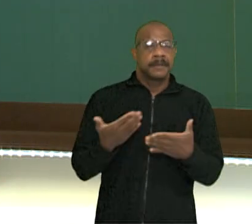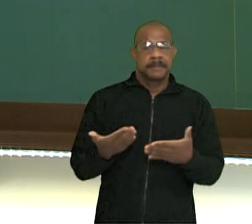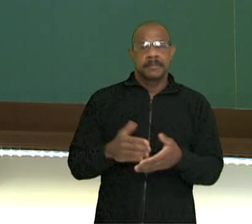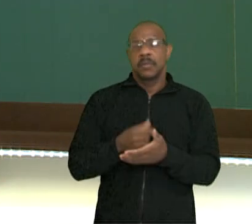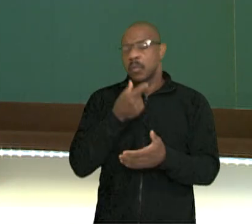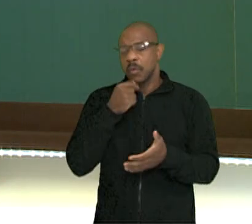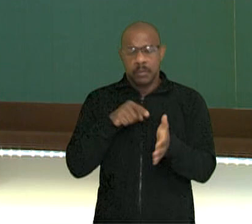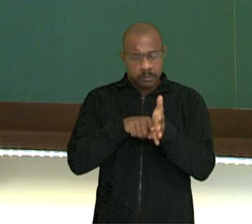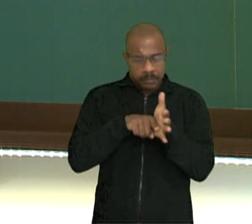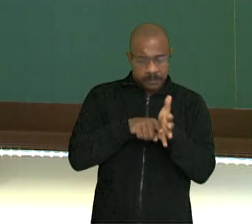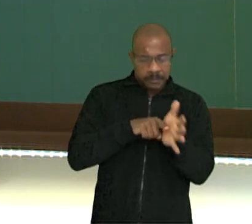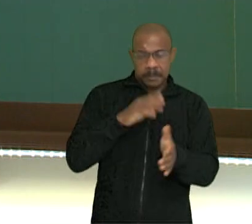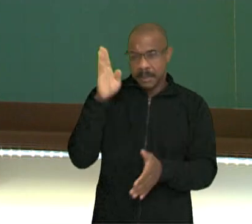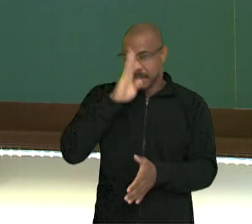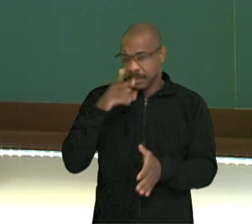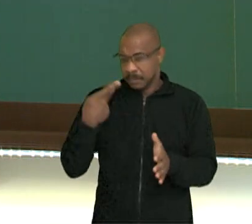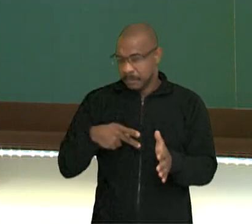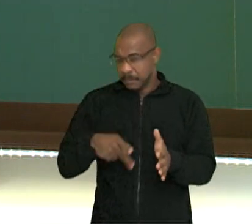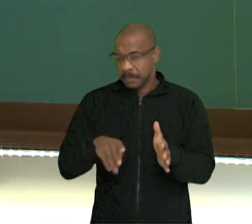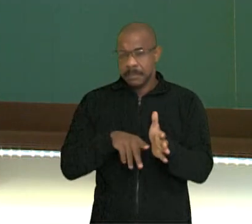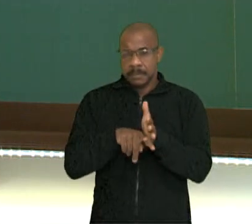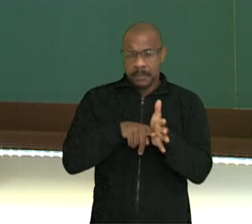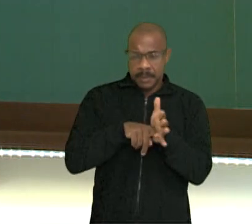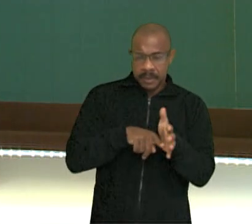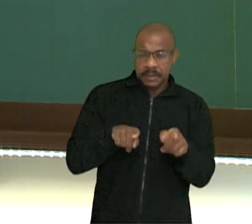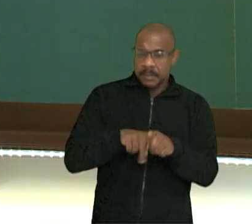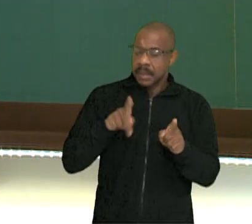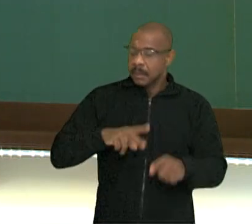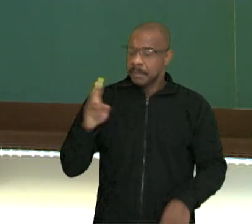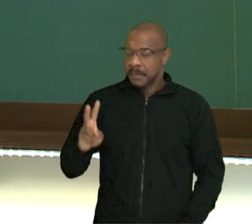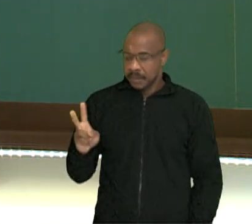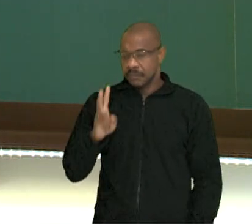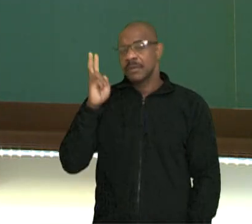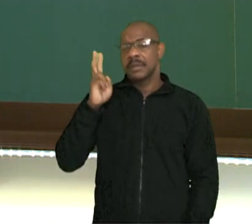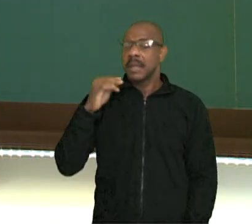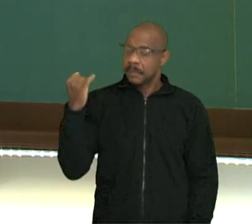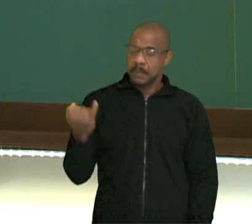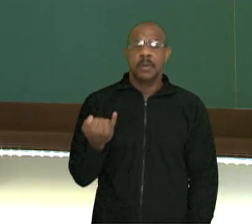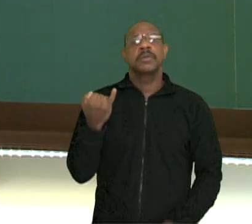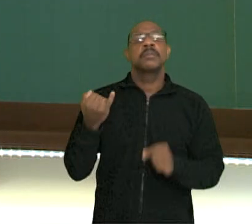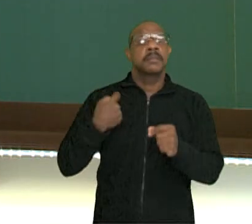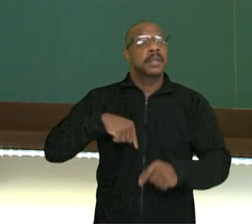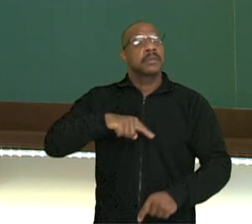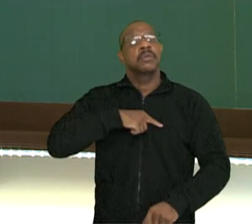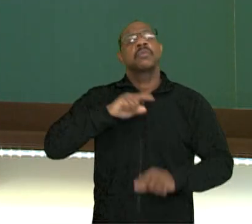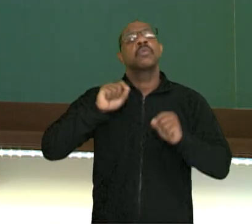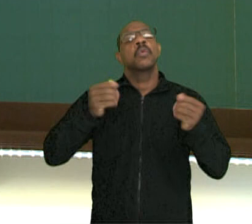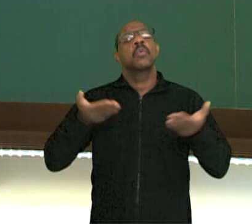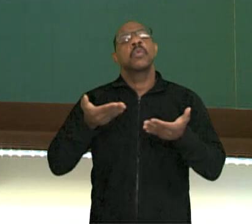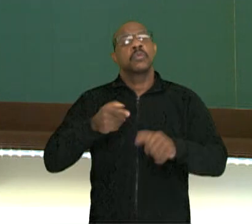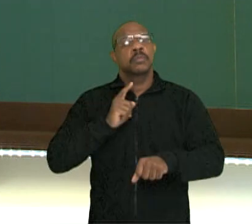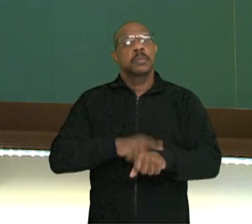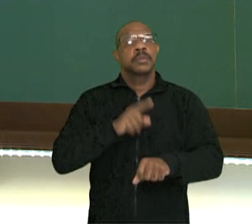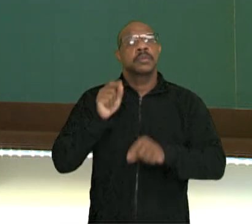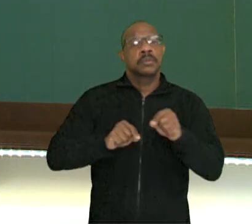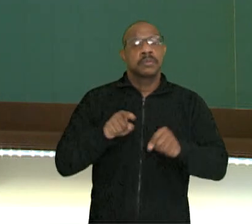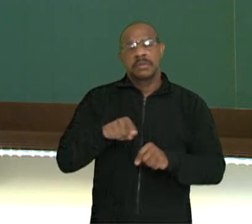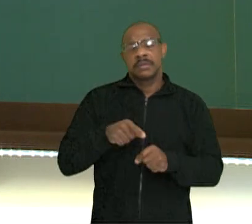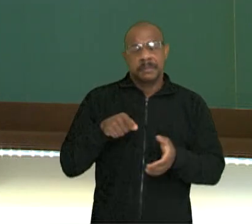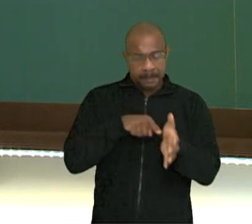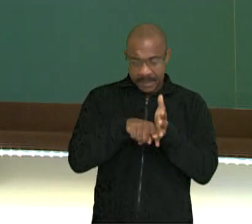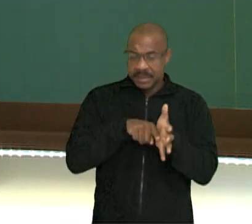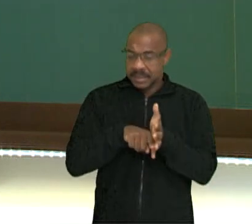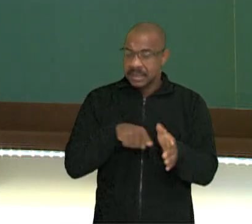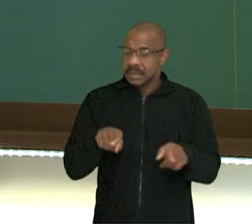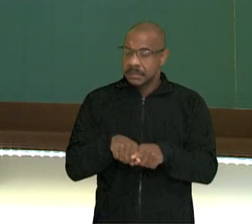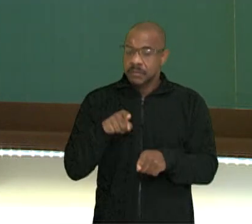cientista brasileiro, né, uma coisa a ser valorizada. É importante para nós, nesse momento, que você